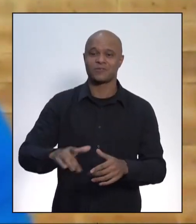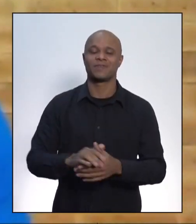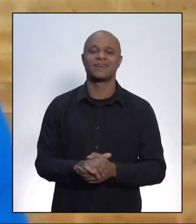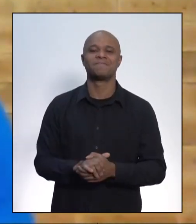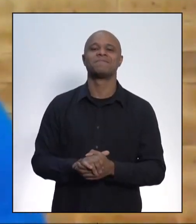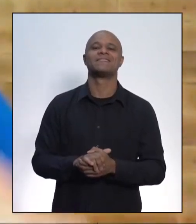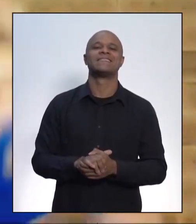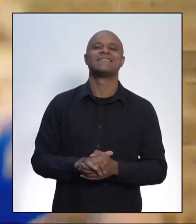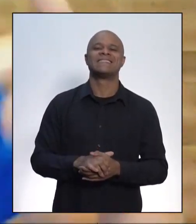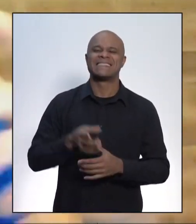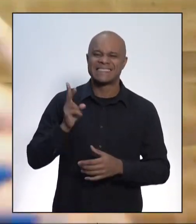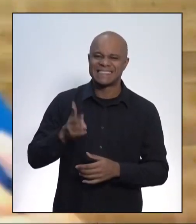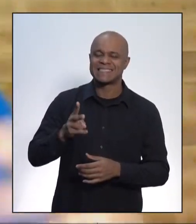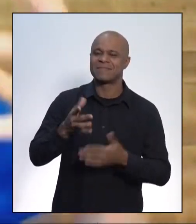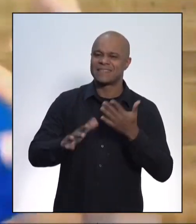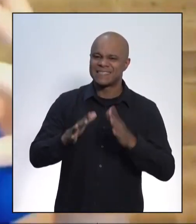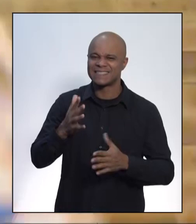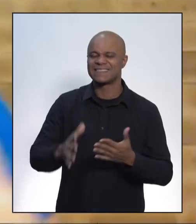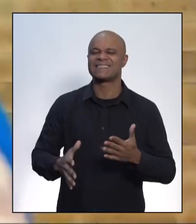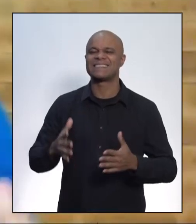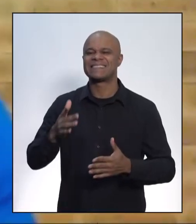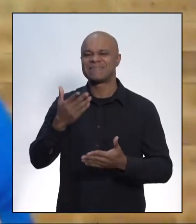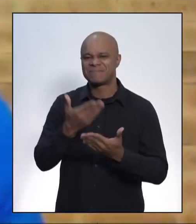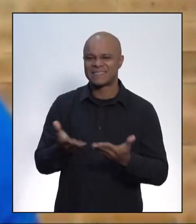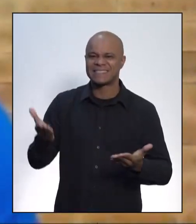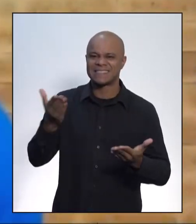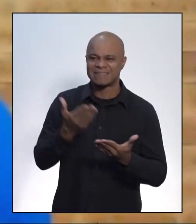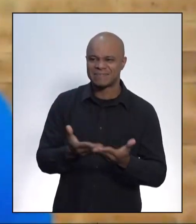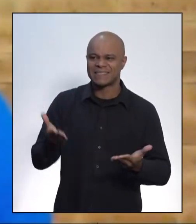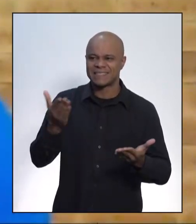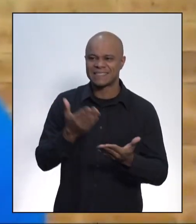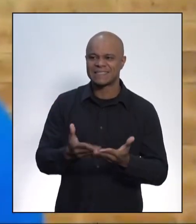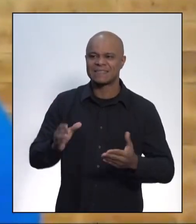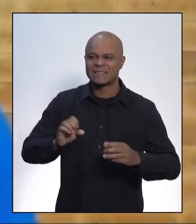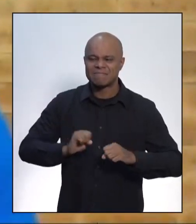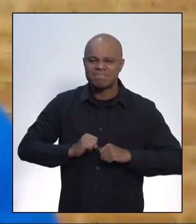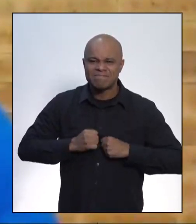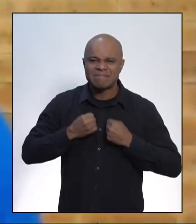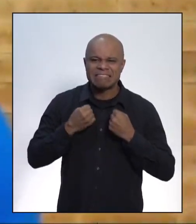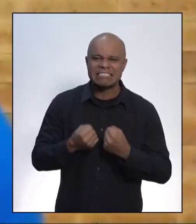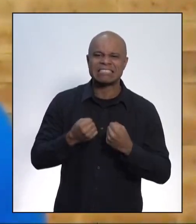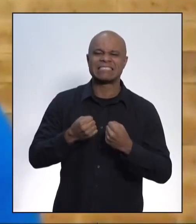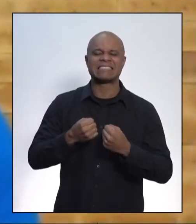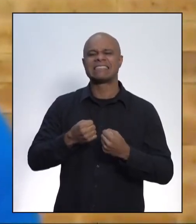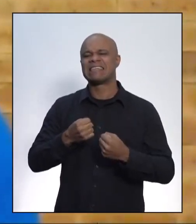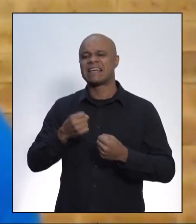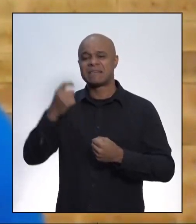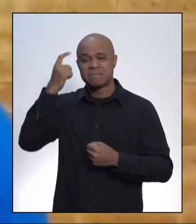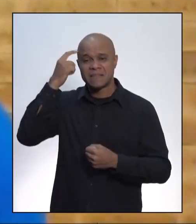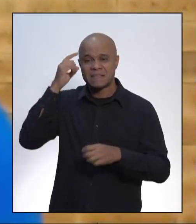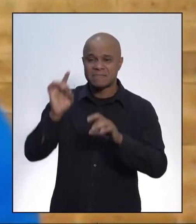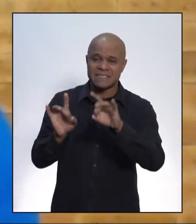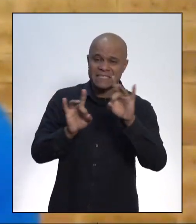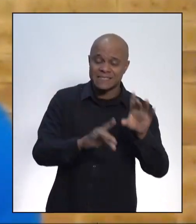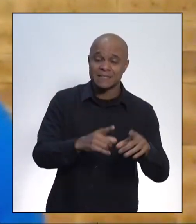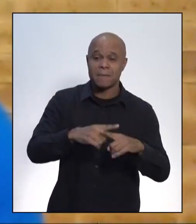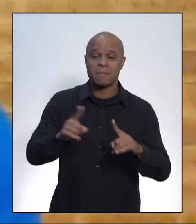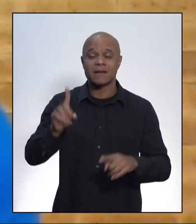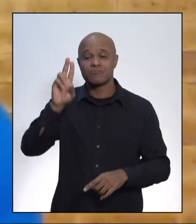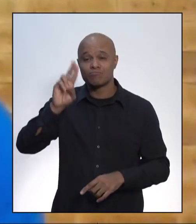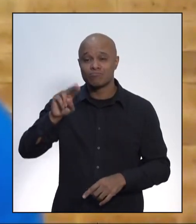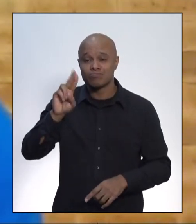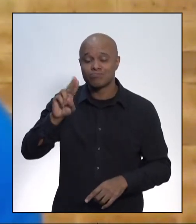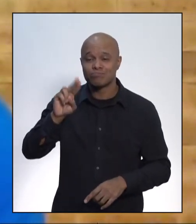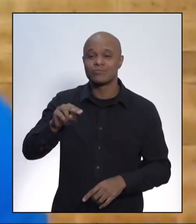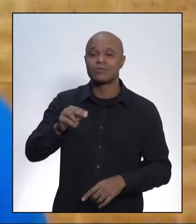na fria, que eu tava com meu estresse, assim, que eu não sabia mais o que fazer, que eu pensava em desistir, mas eu sempre continuava, não desistia.